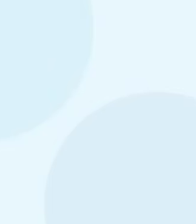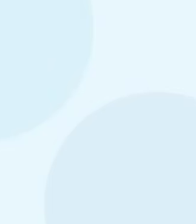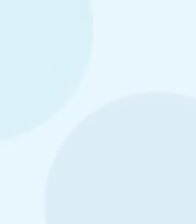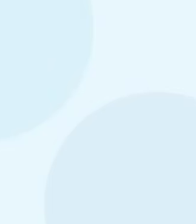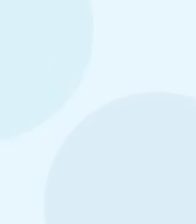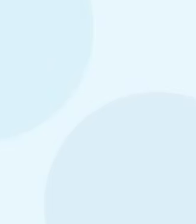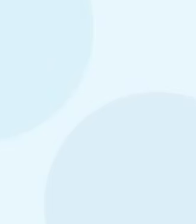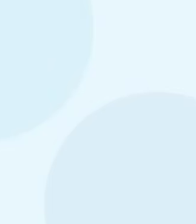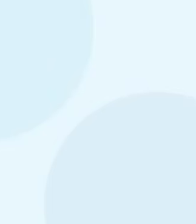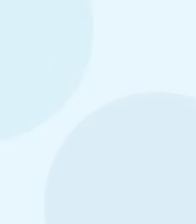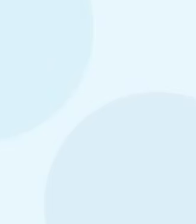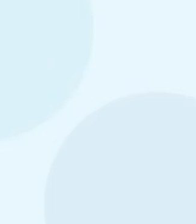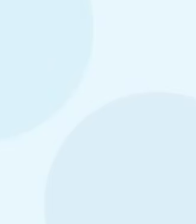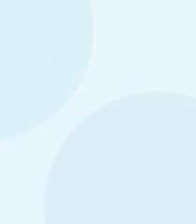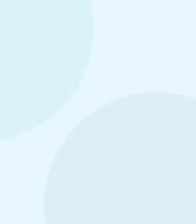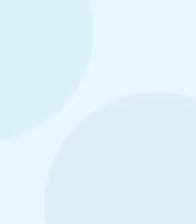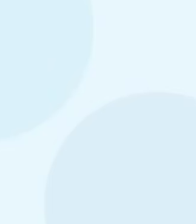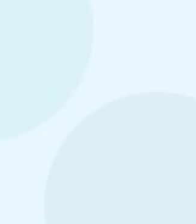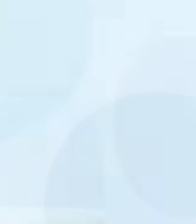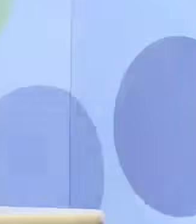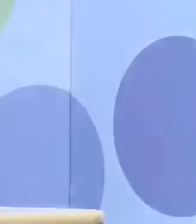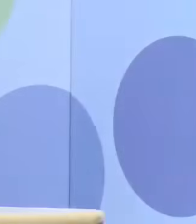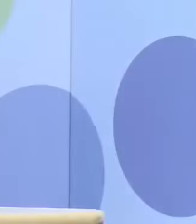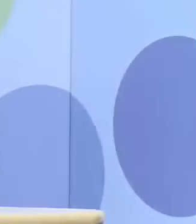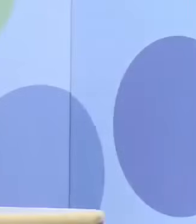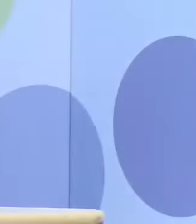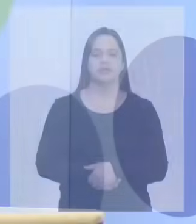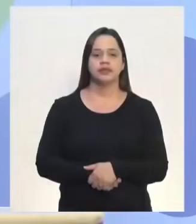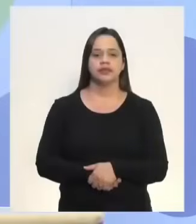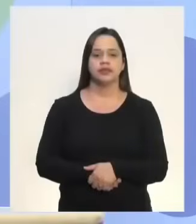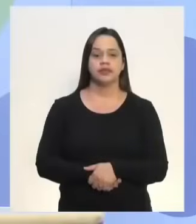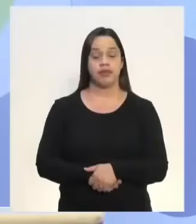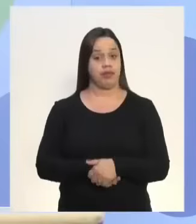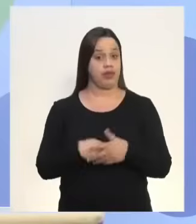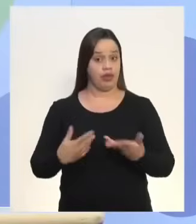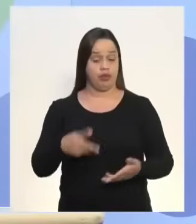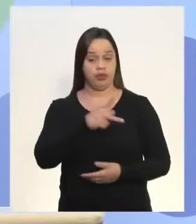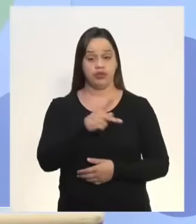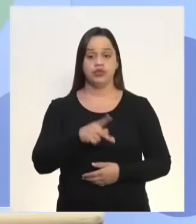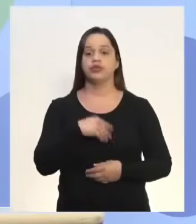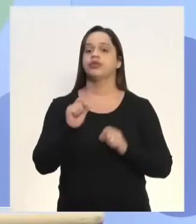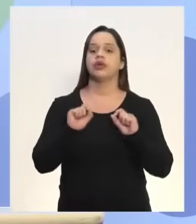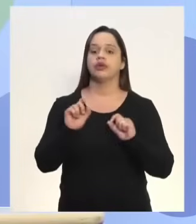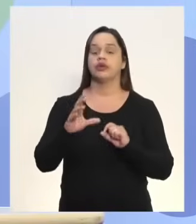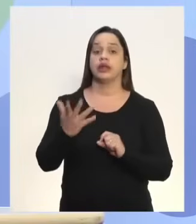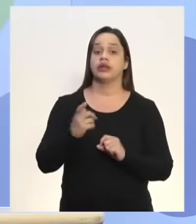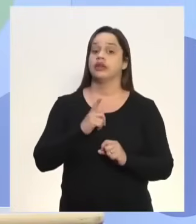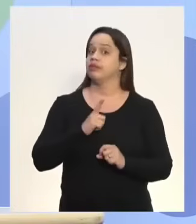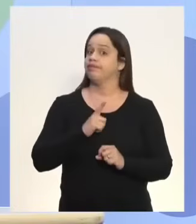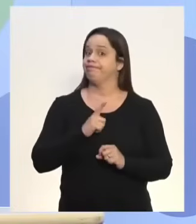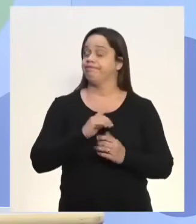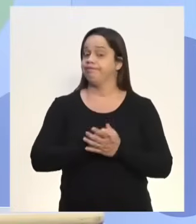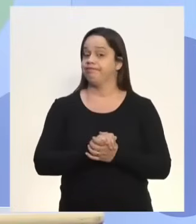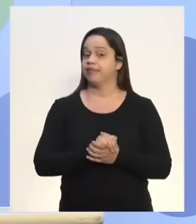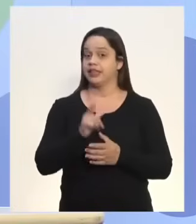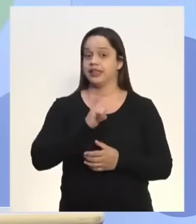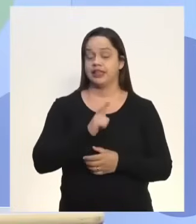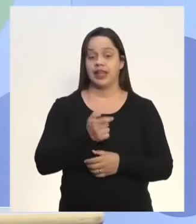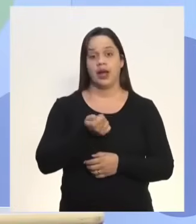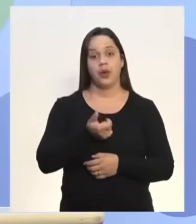Olha, Jonas, a gente tem quase, mas é